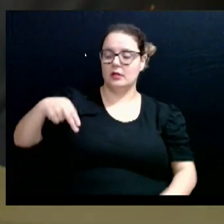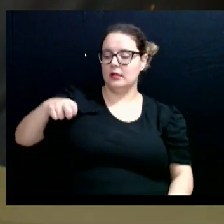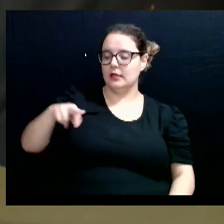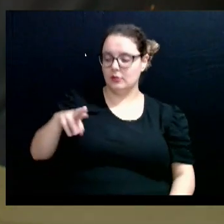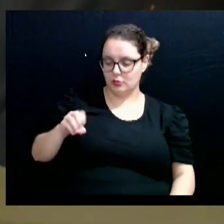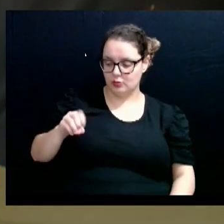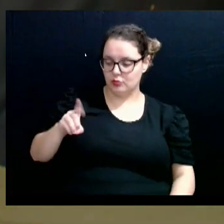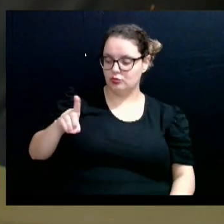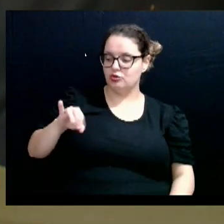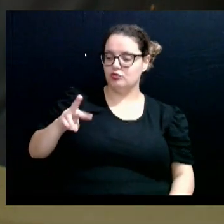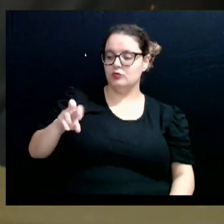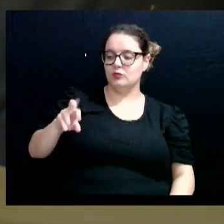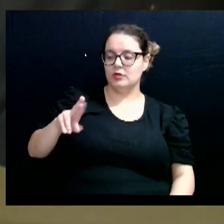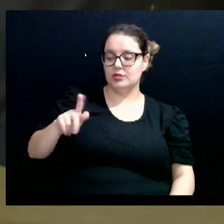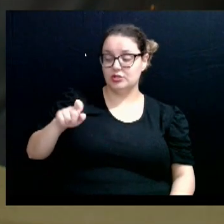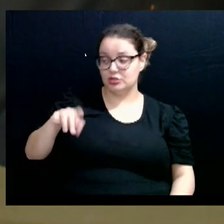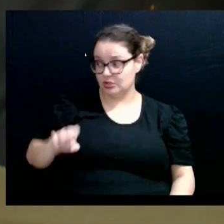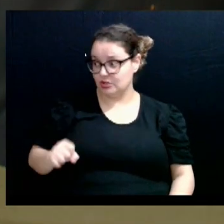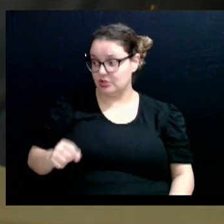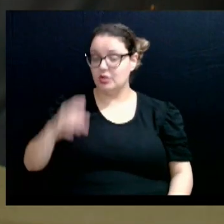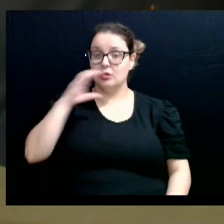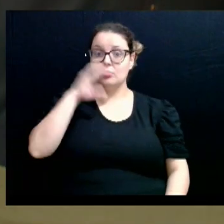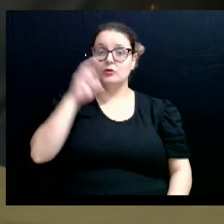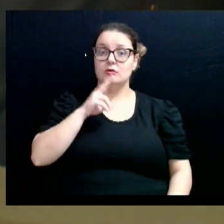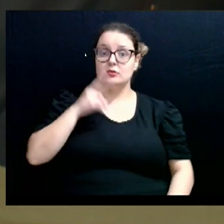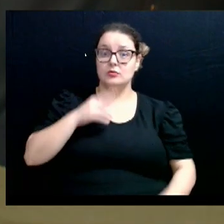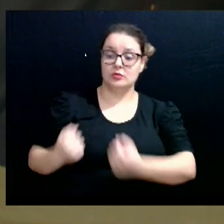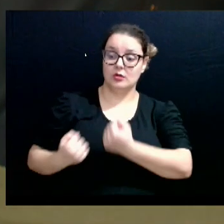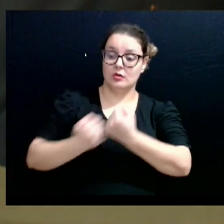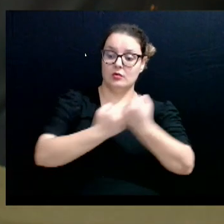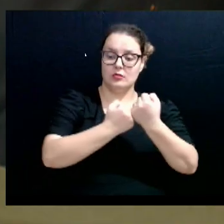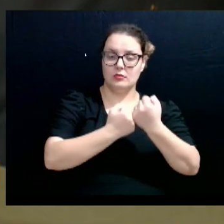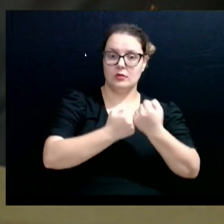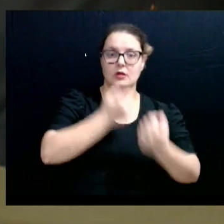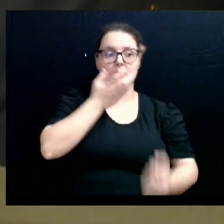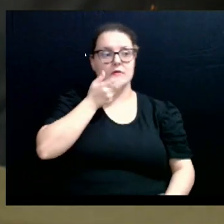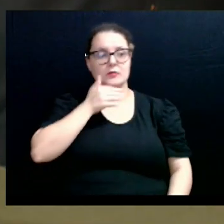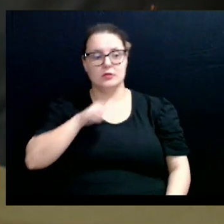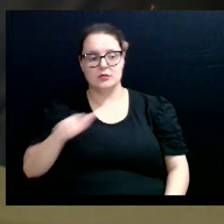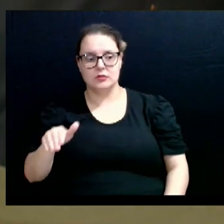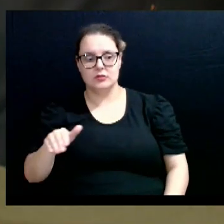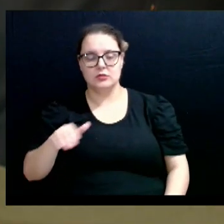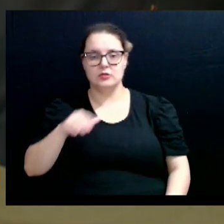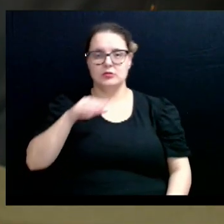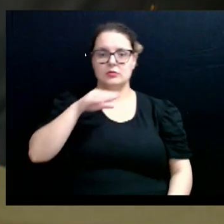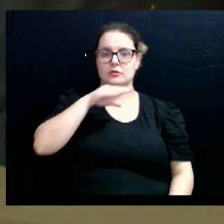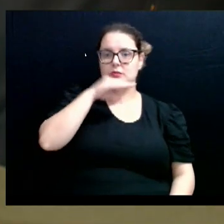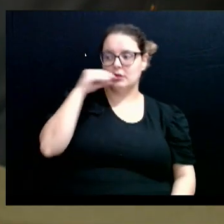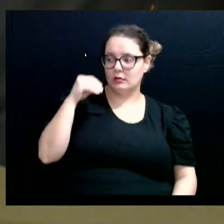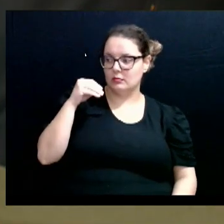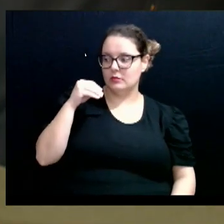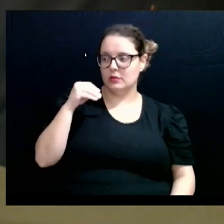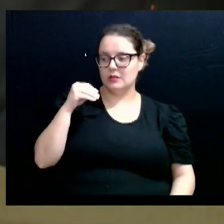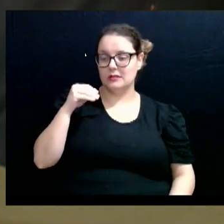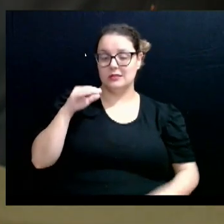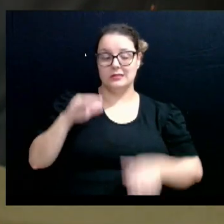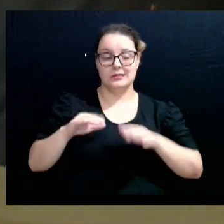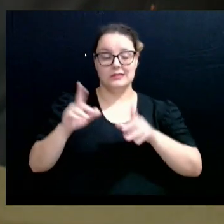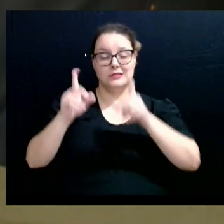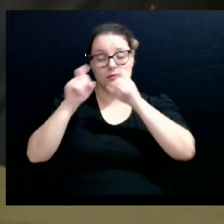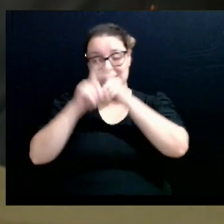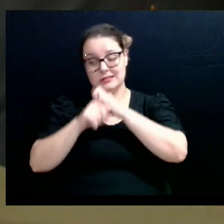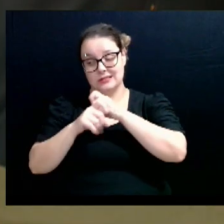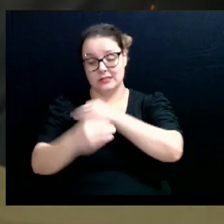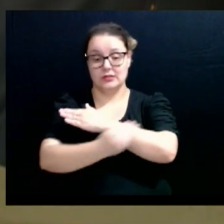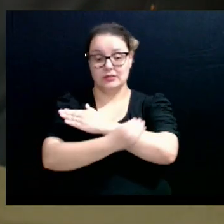urgência é dar suporte à criança ou adolescente. E a conta, ela nem sempre fecha. E o autocuidado daquela pessoa